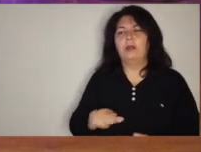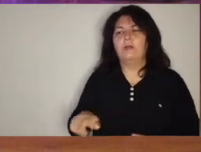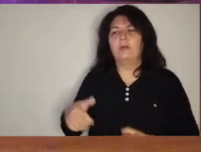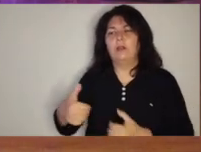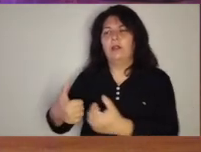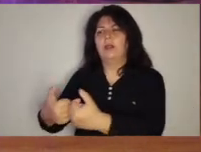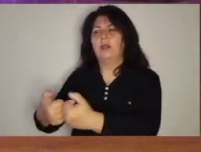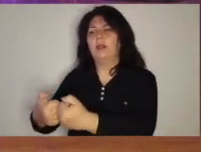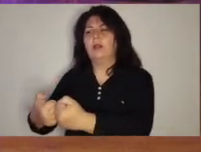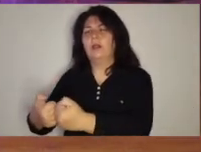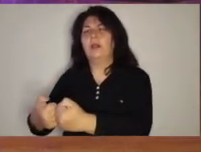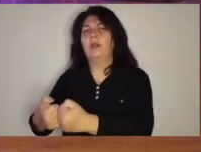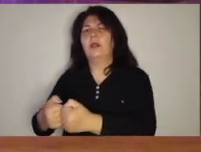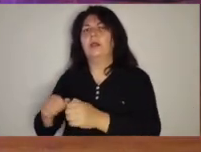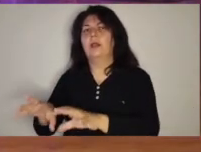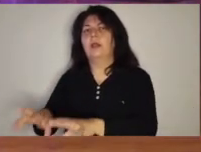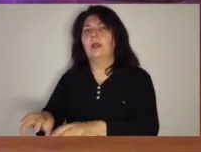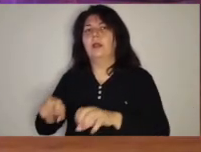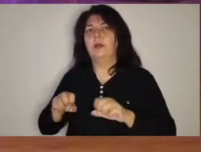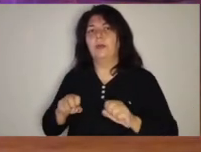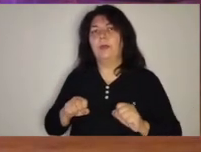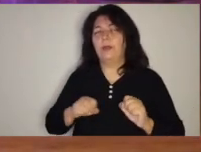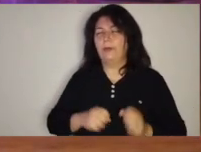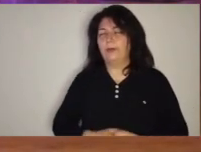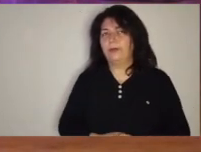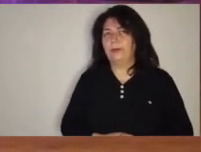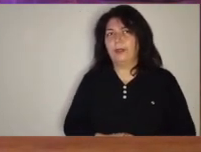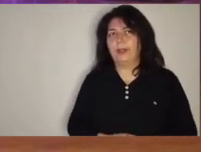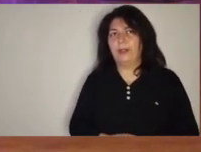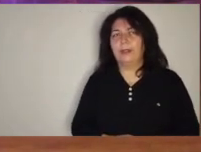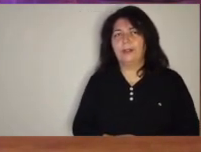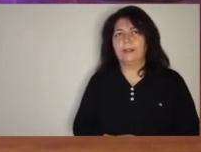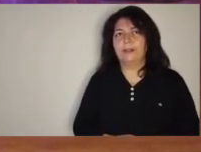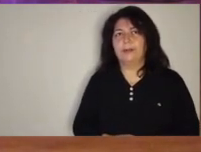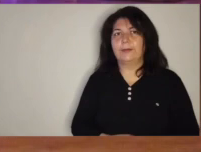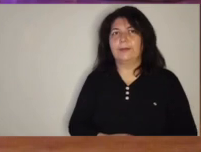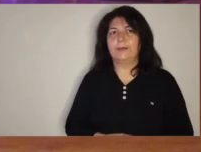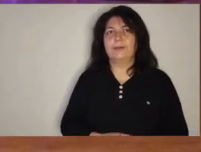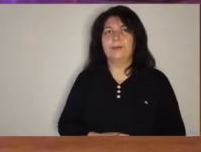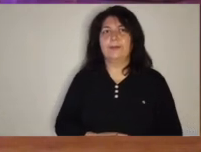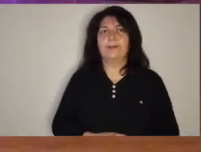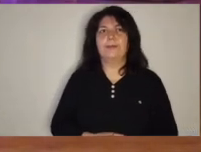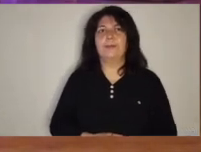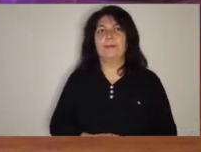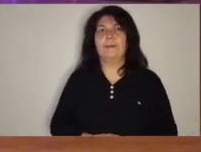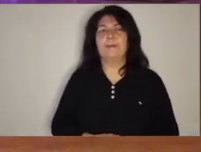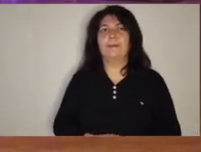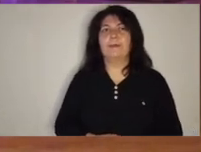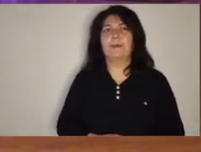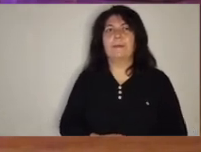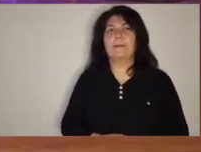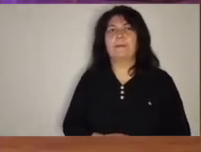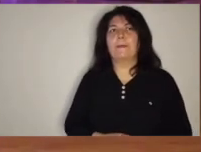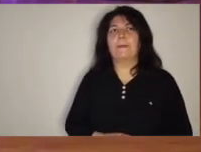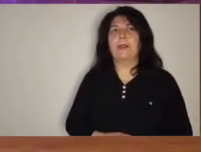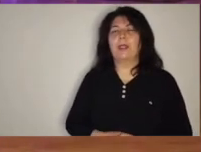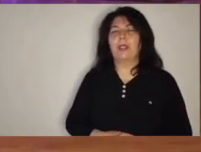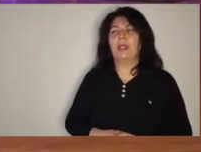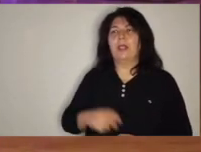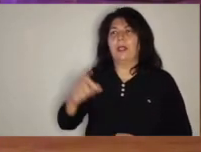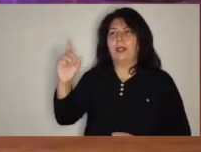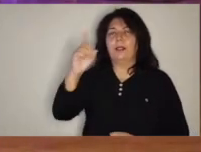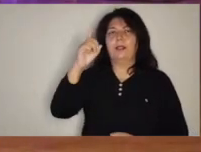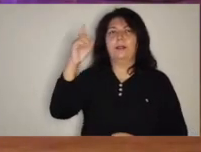tudo certo, né? A família de Obed-edom estava bem. Davi teve as boas notícias que estava indo tudo bem lá. O